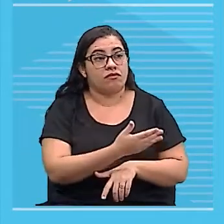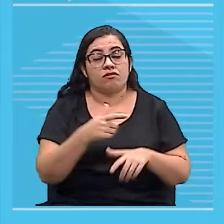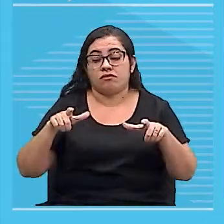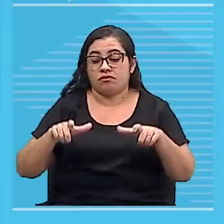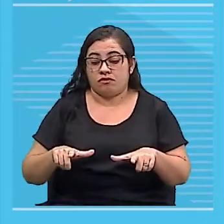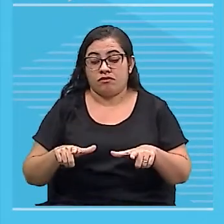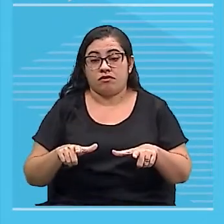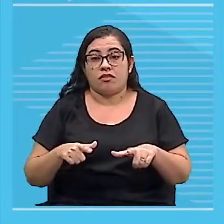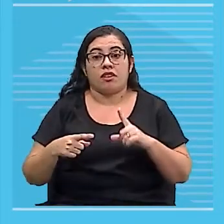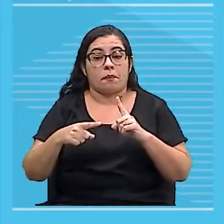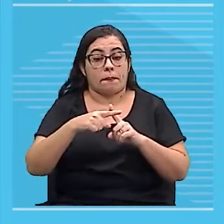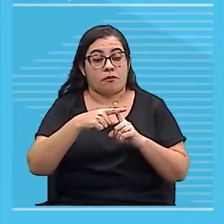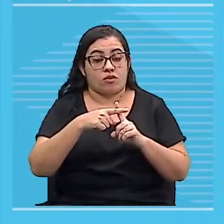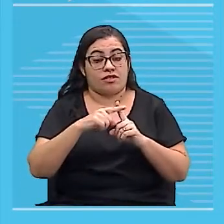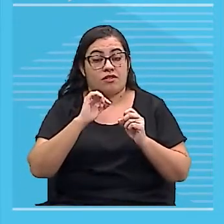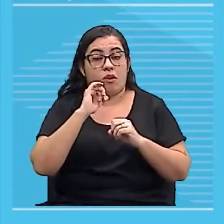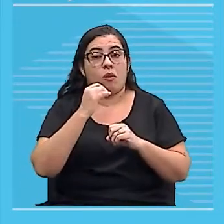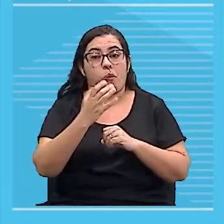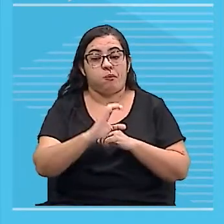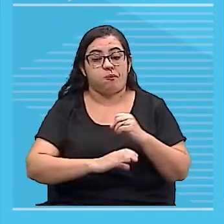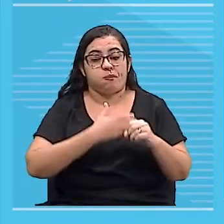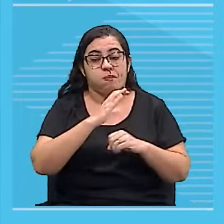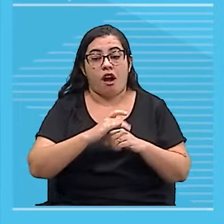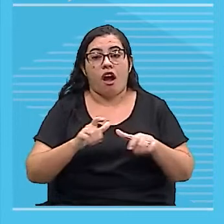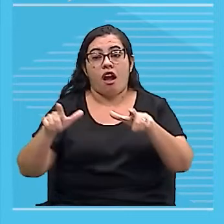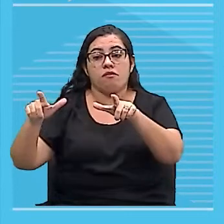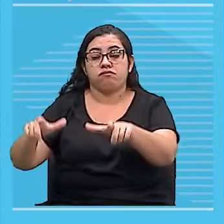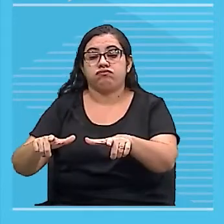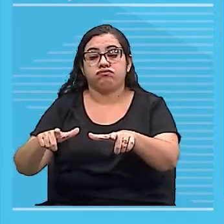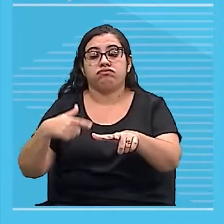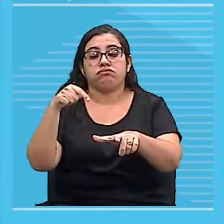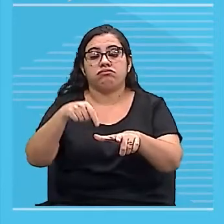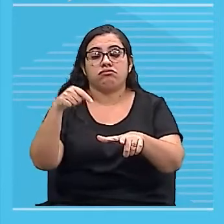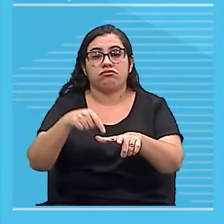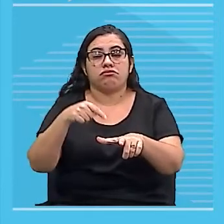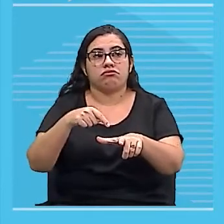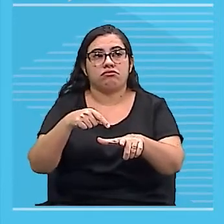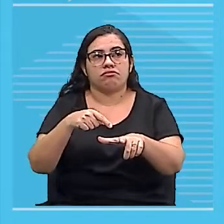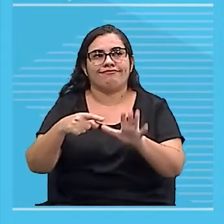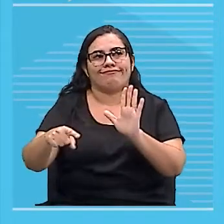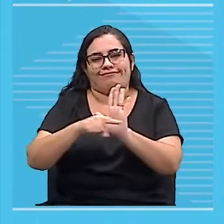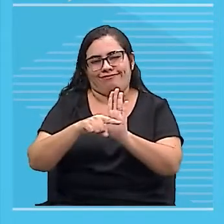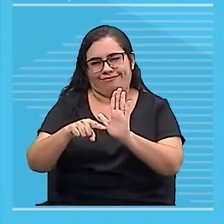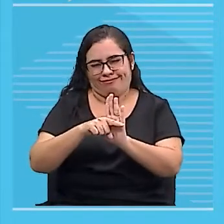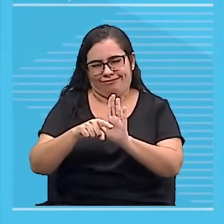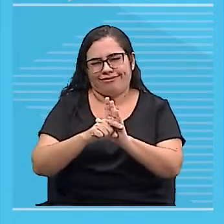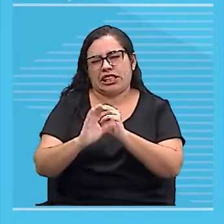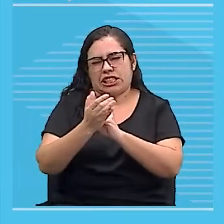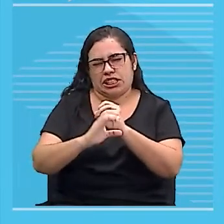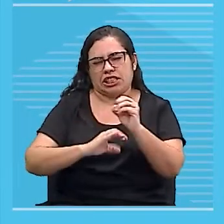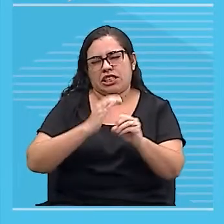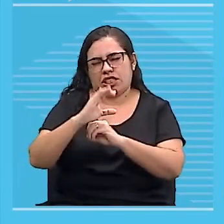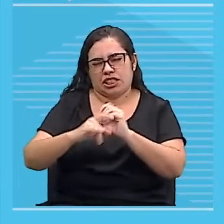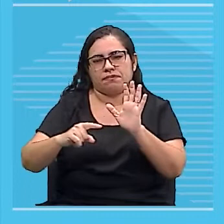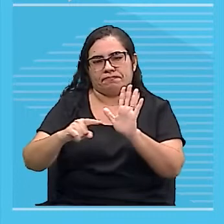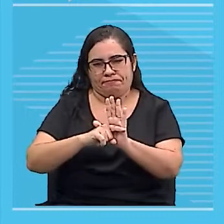armazena mais cargas positivas e a outra plaquinha que vai armazenar mais cargas negativas. Tá